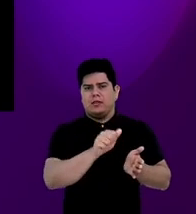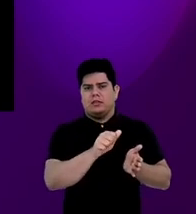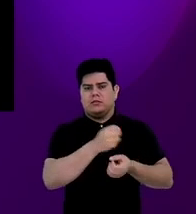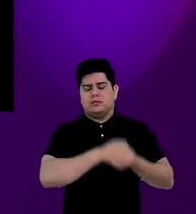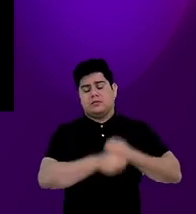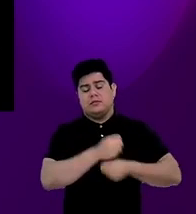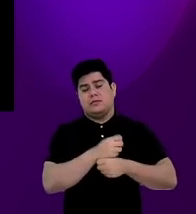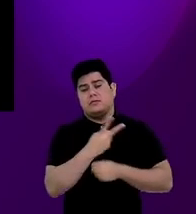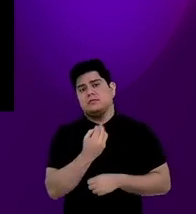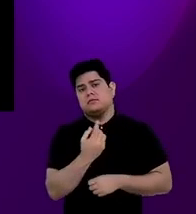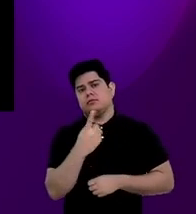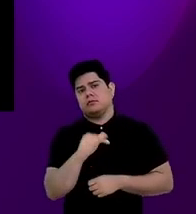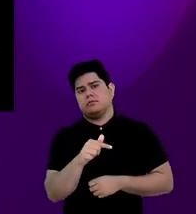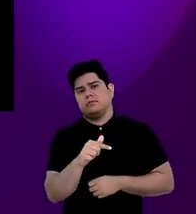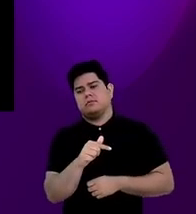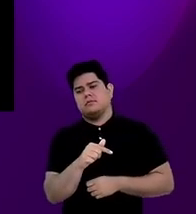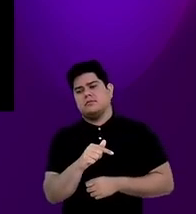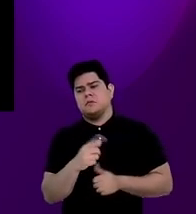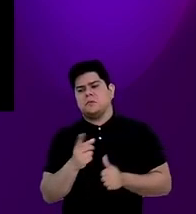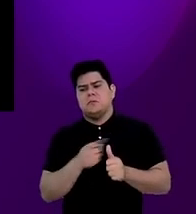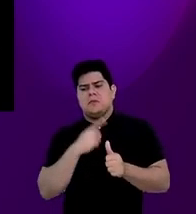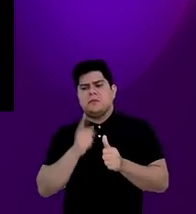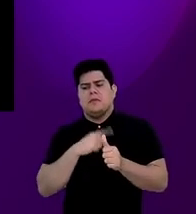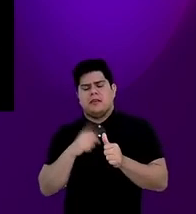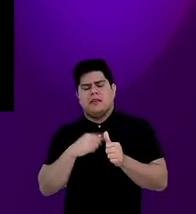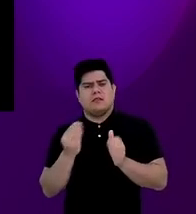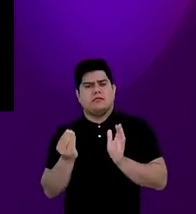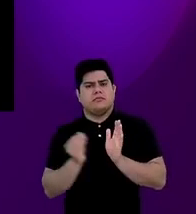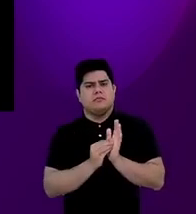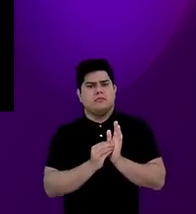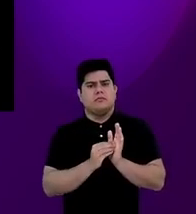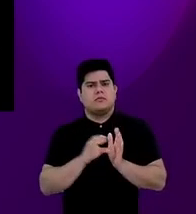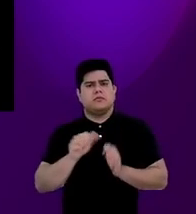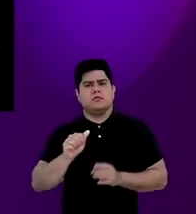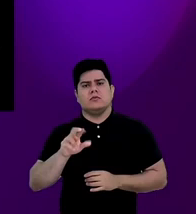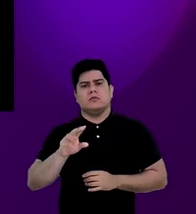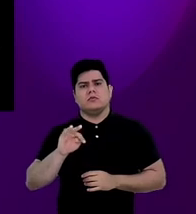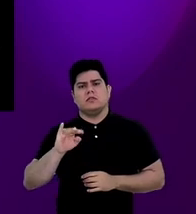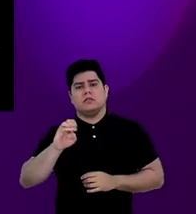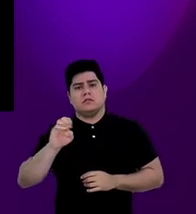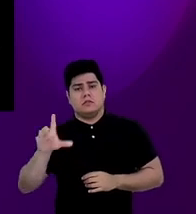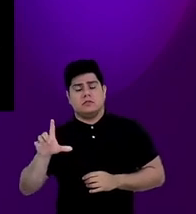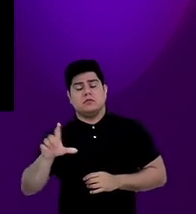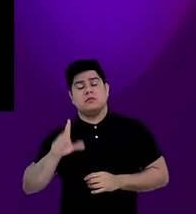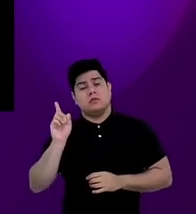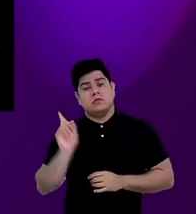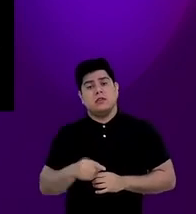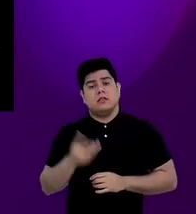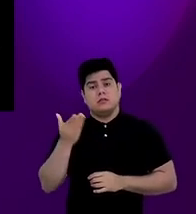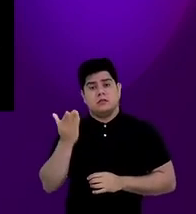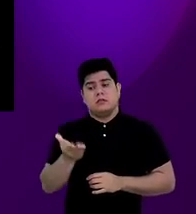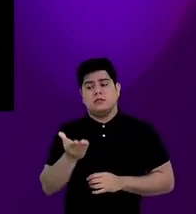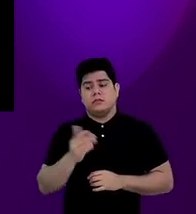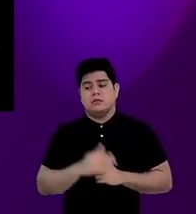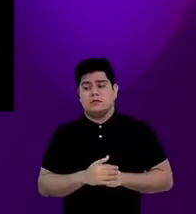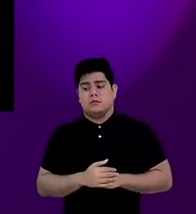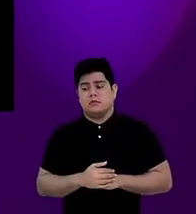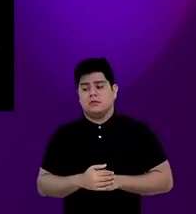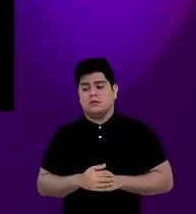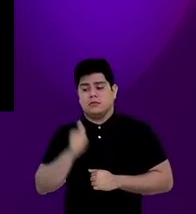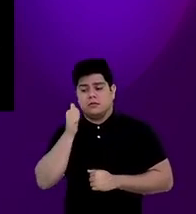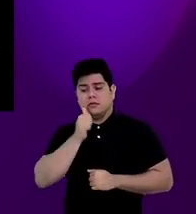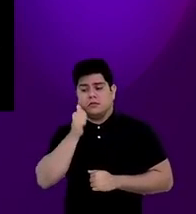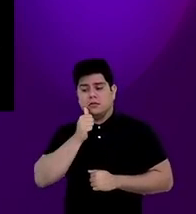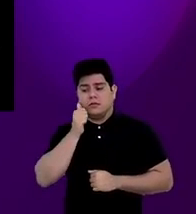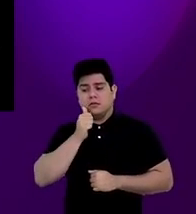2017, né? Foi uma primeira menção que se fez ao CAR-T-cel aqui no Brasil, que foi O caso exatamente da paciente